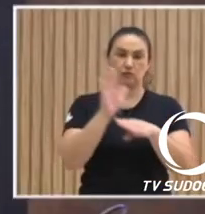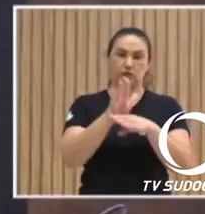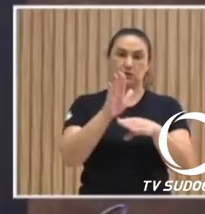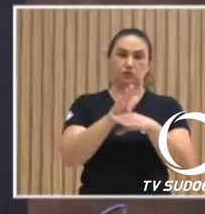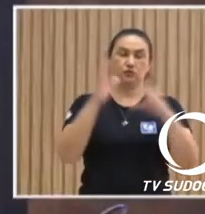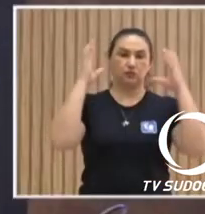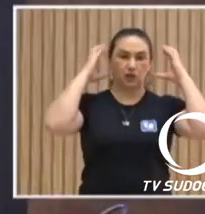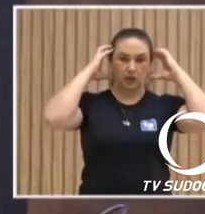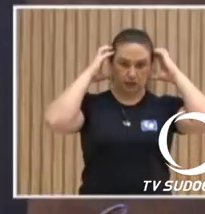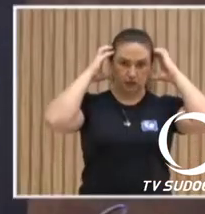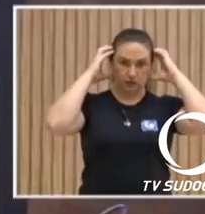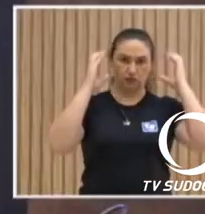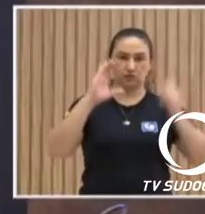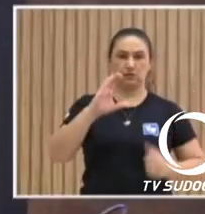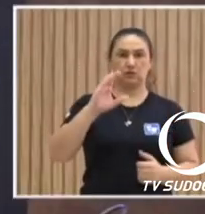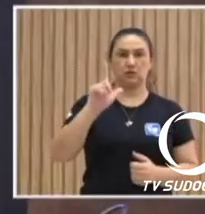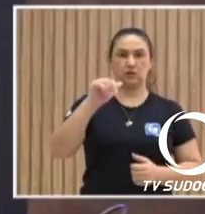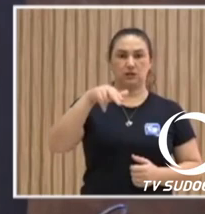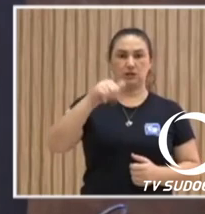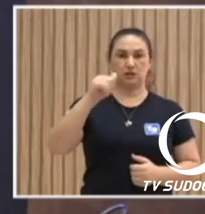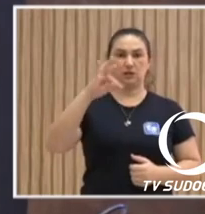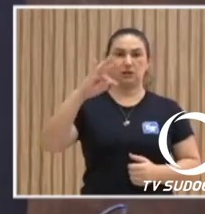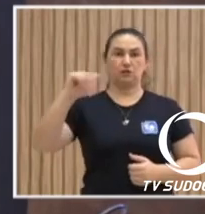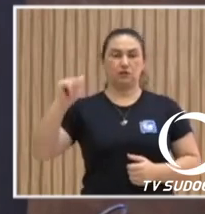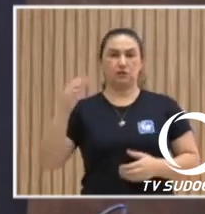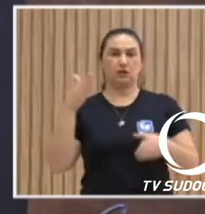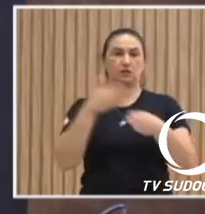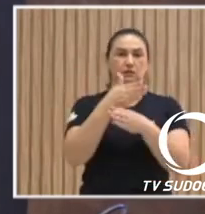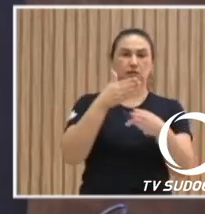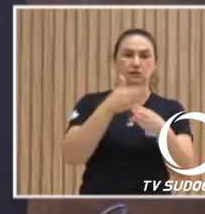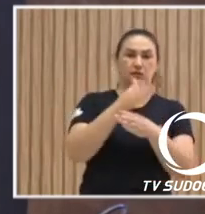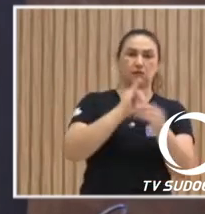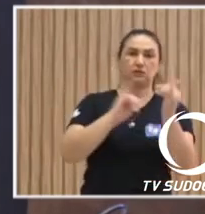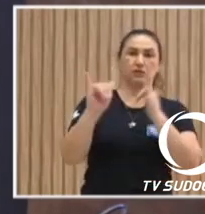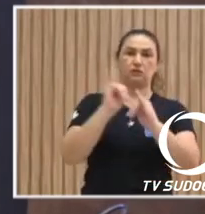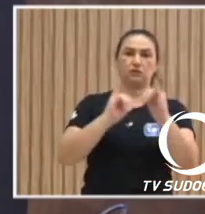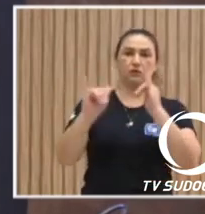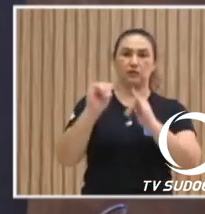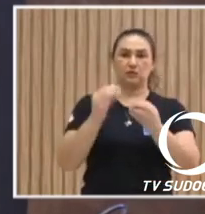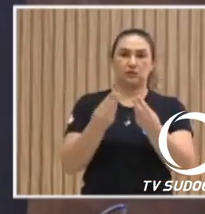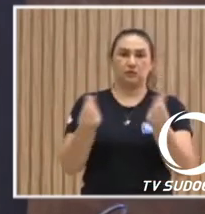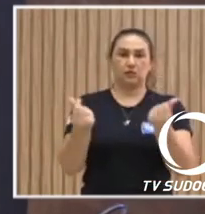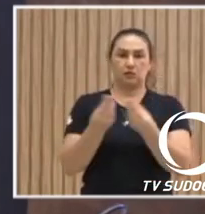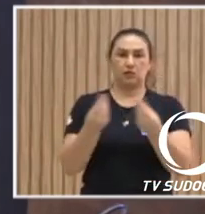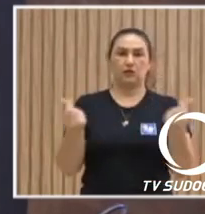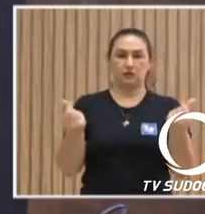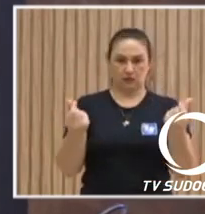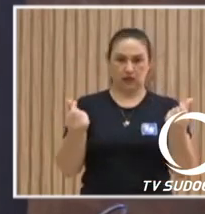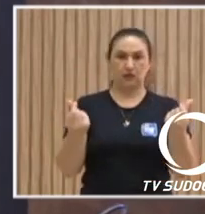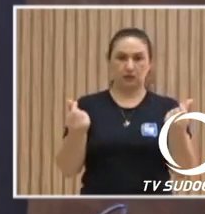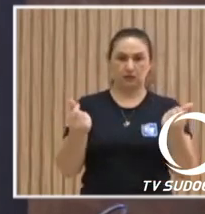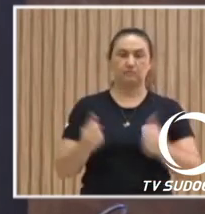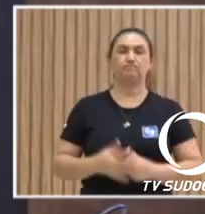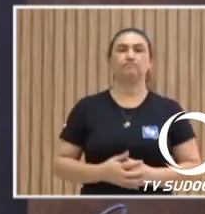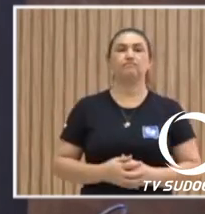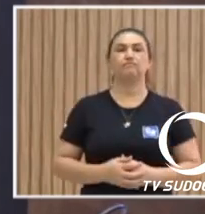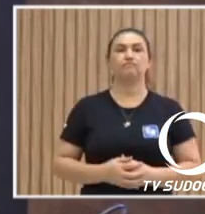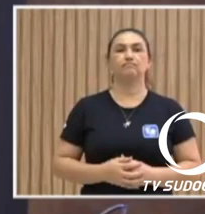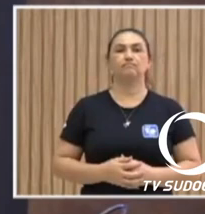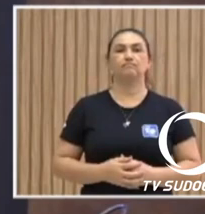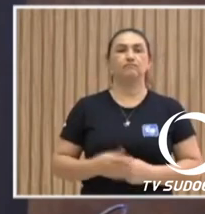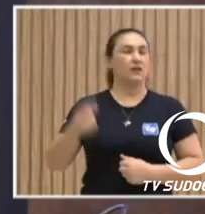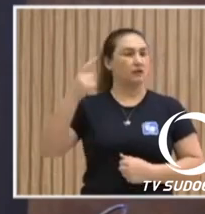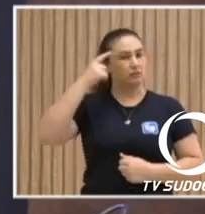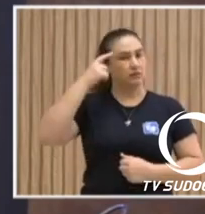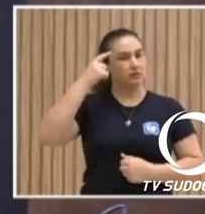Rádio Sirinalta na promoção do acesso à informação de qualidade. Que vocês,